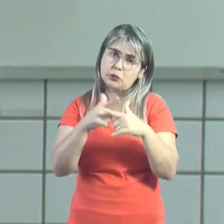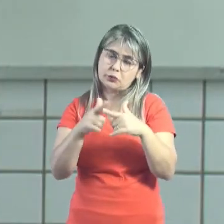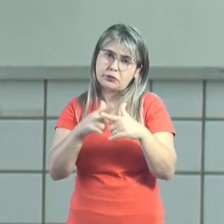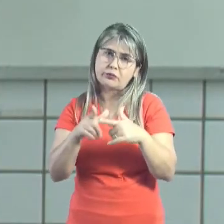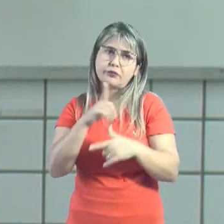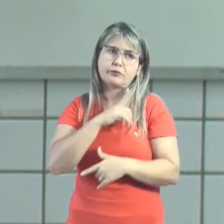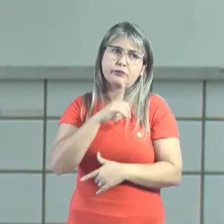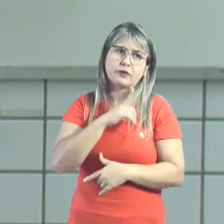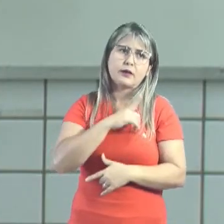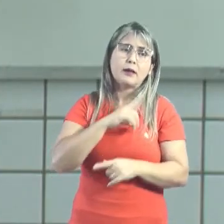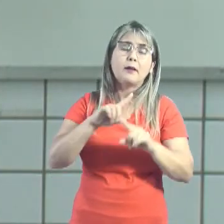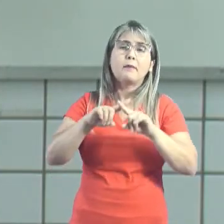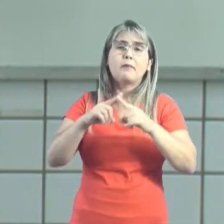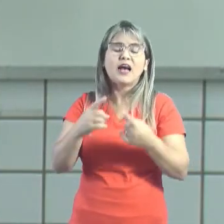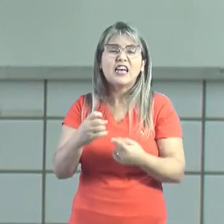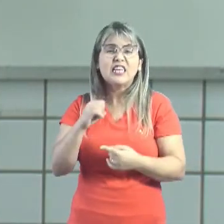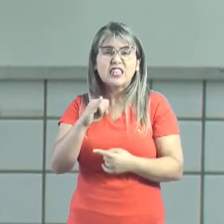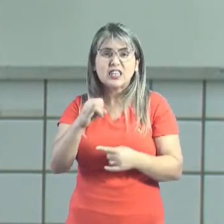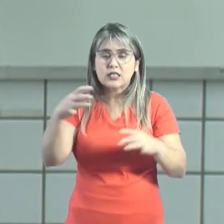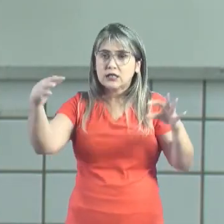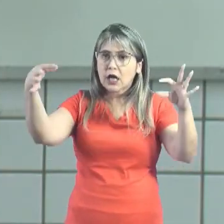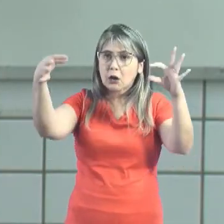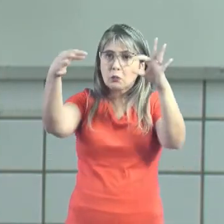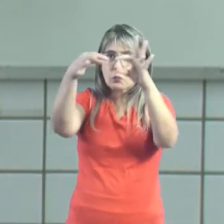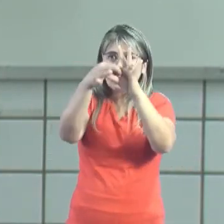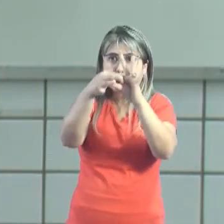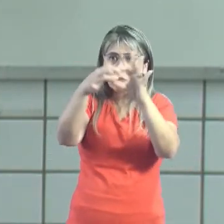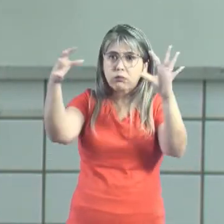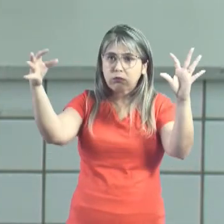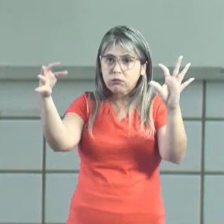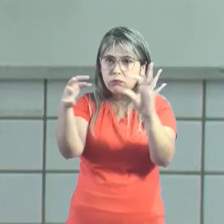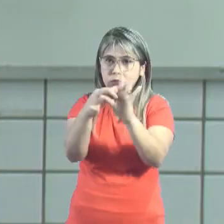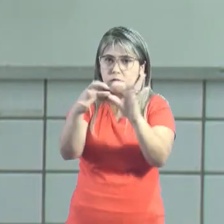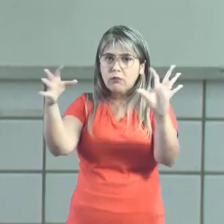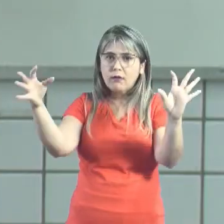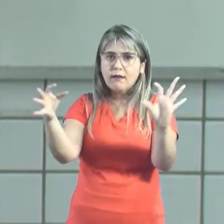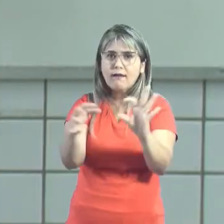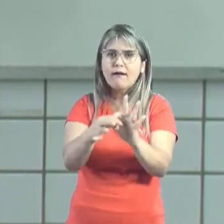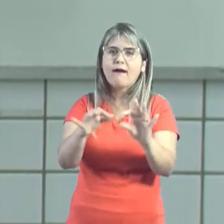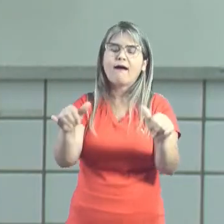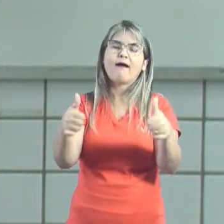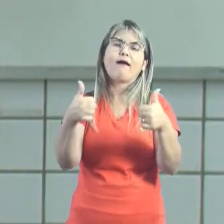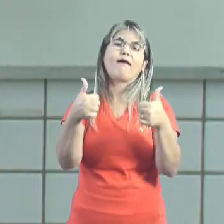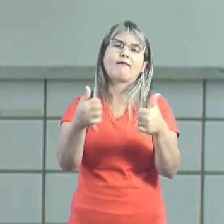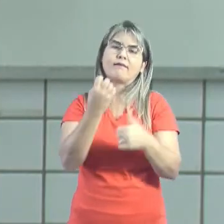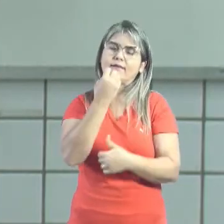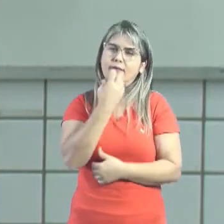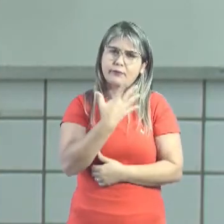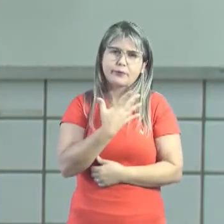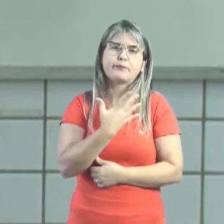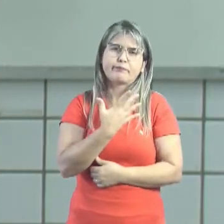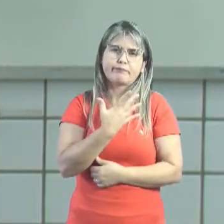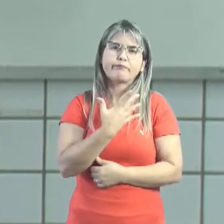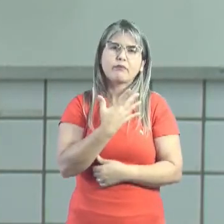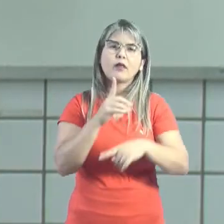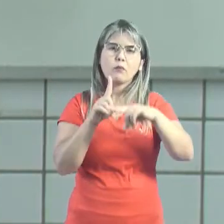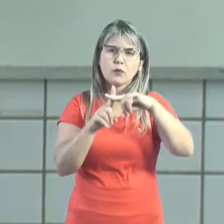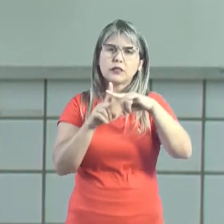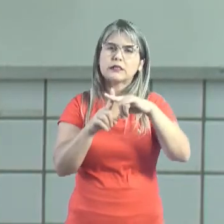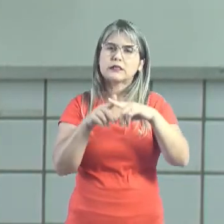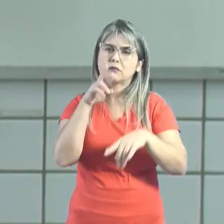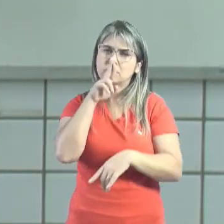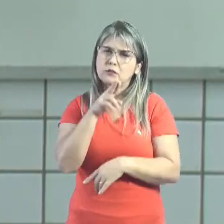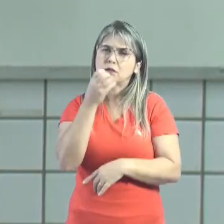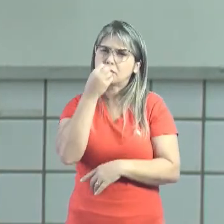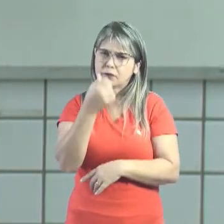nível férrico, né? No nível de ferro. Aí fica com aquele estado anêmico. A gente consegue observar isso no